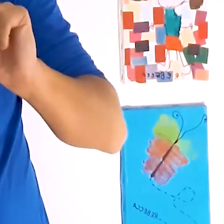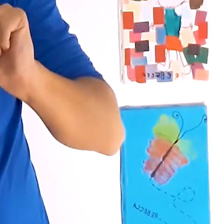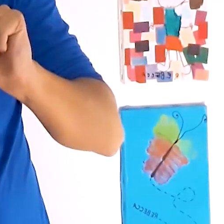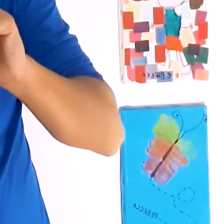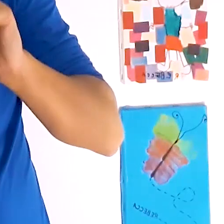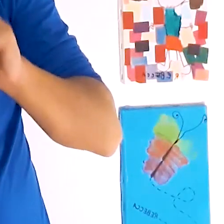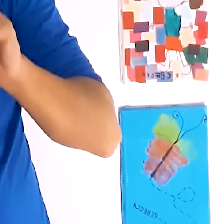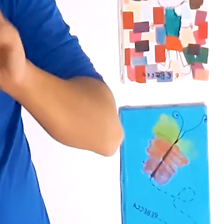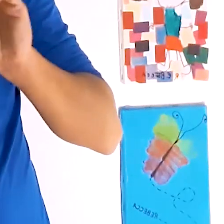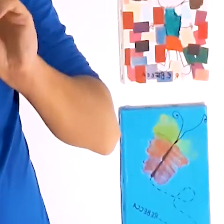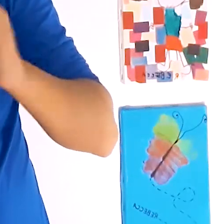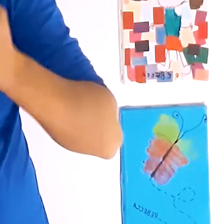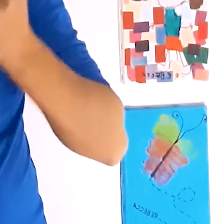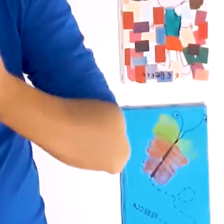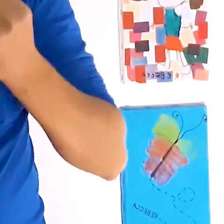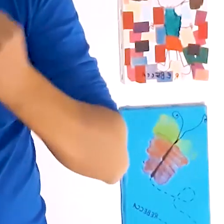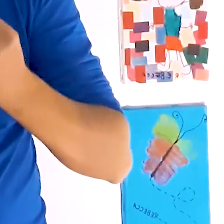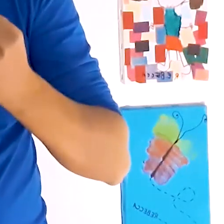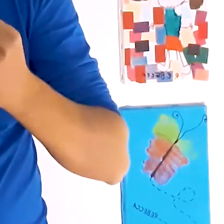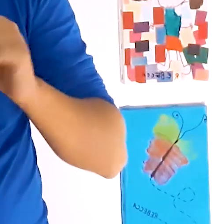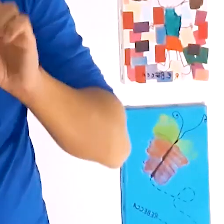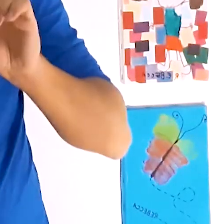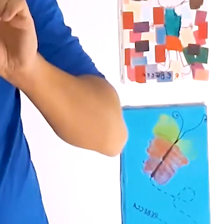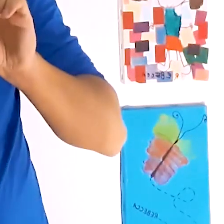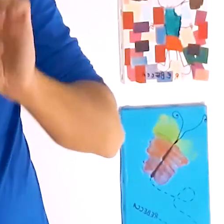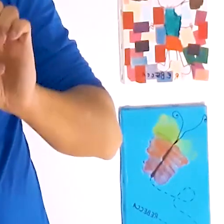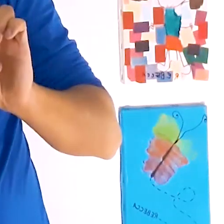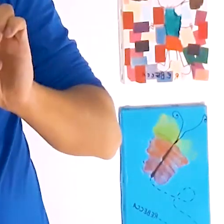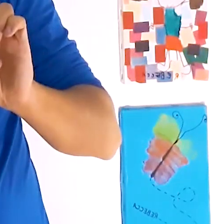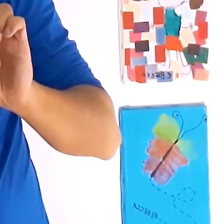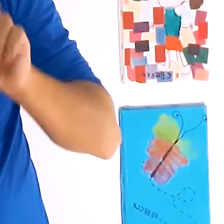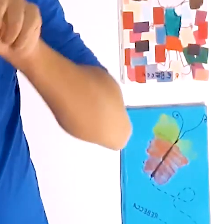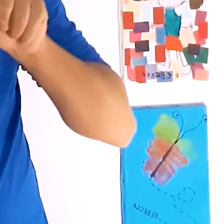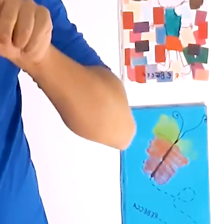Carro de